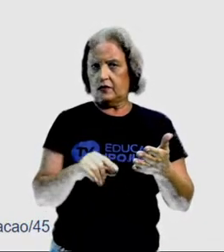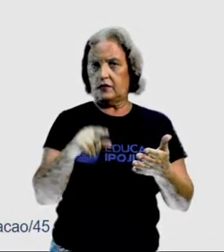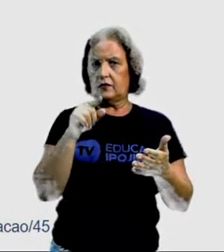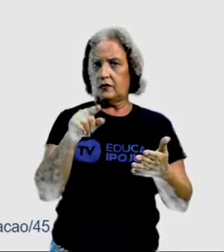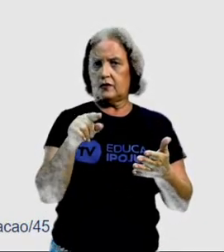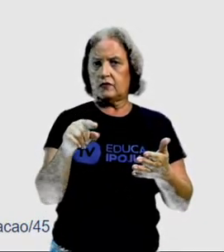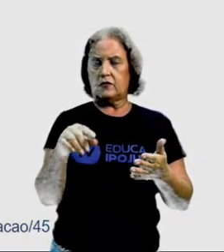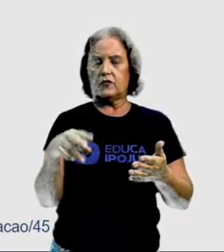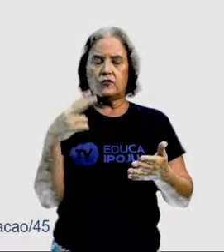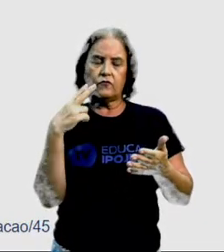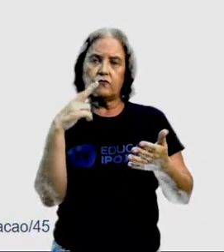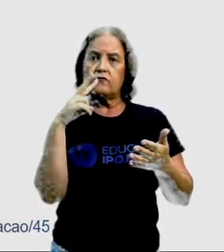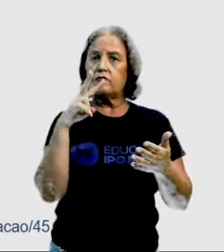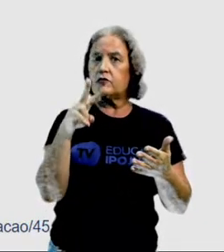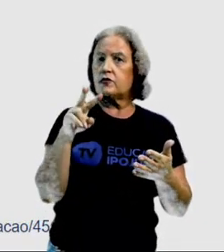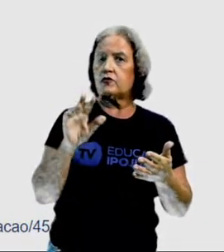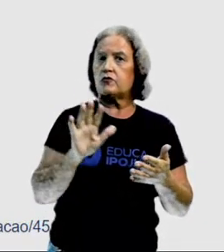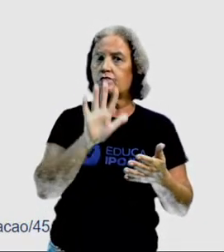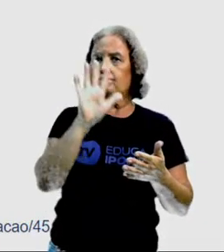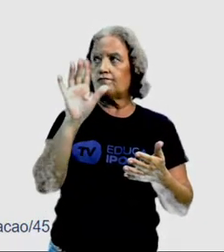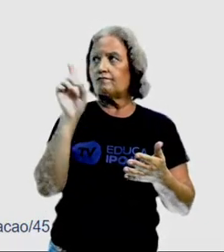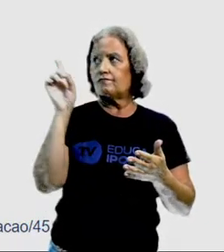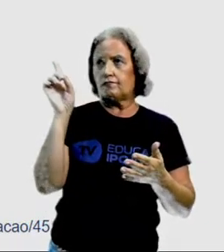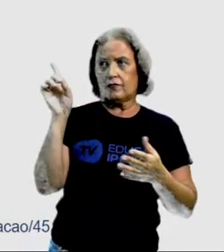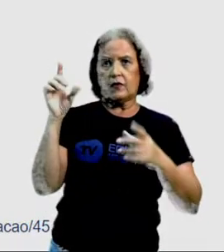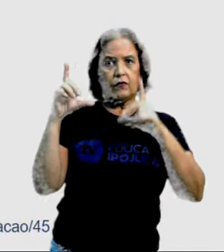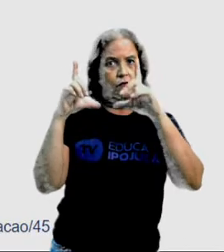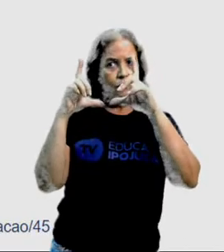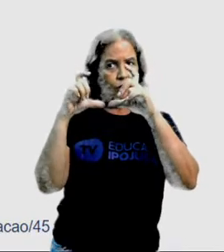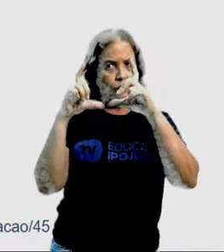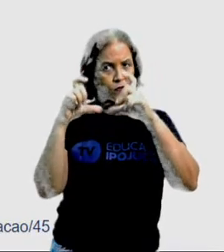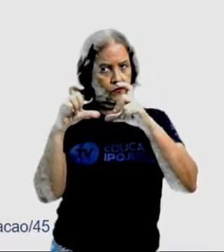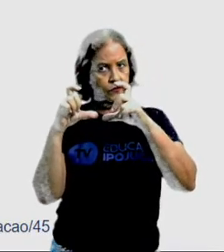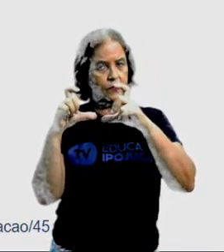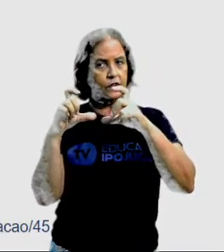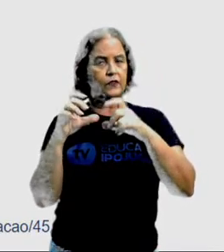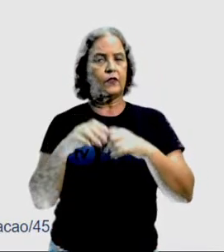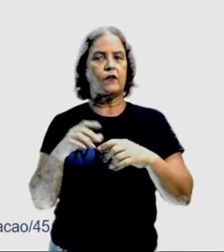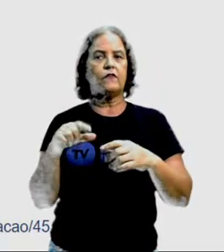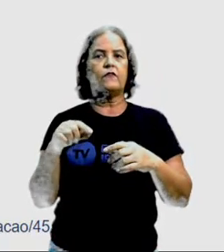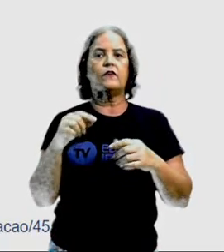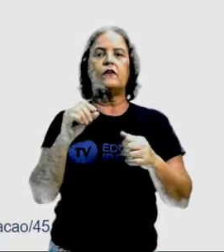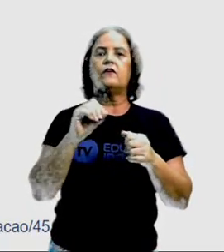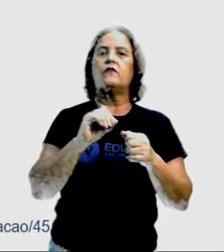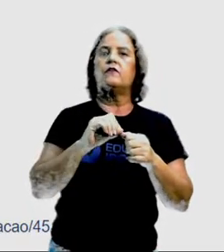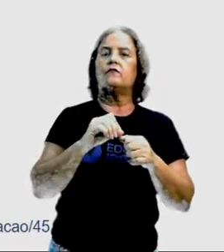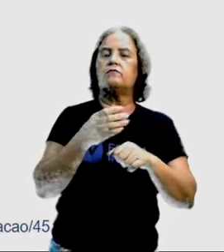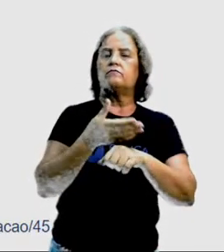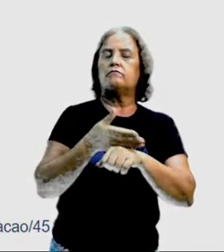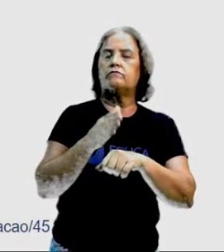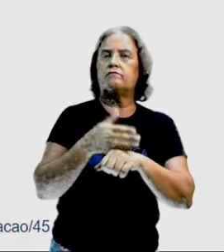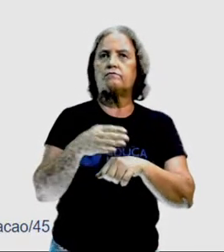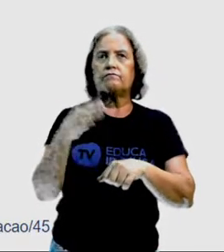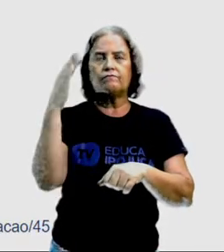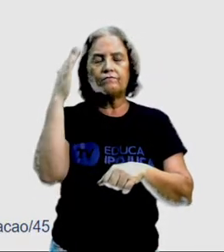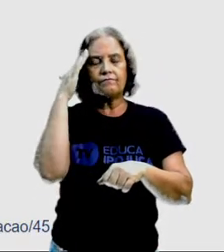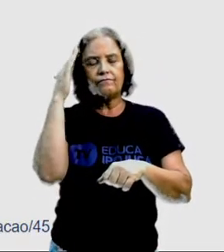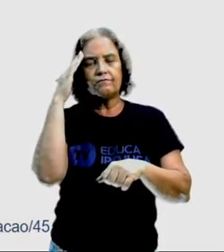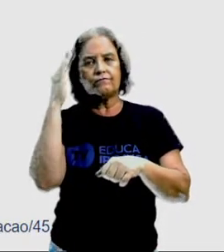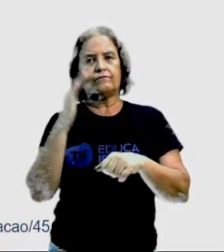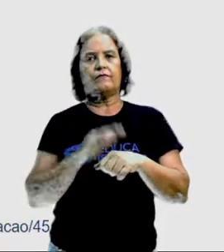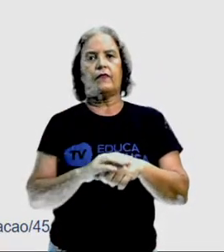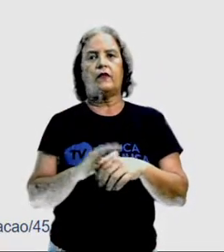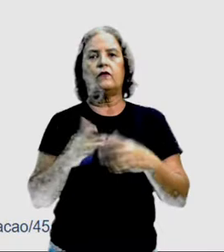vocês visualizem agora na tela, fotografe com seu celular e faça uma prática de raciocínio, tanto